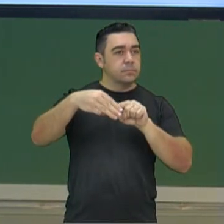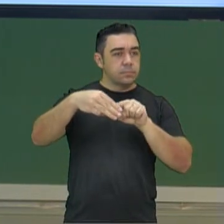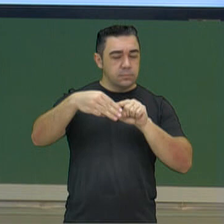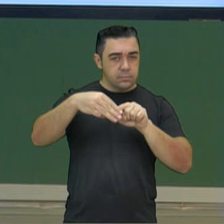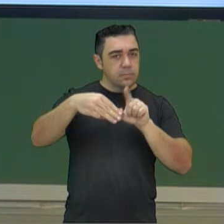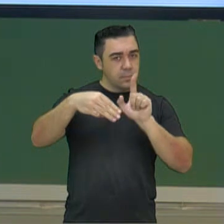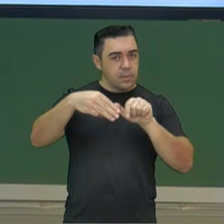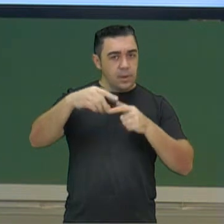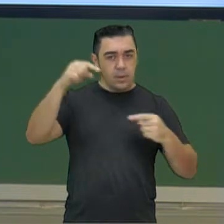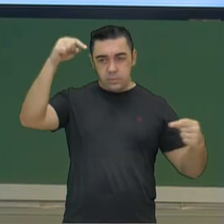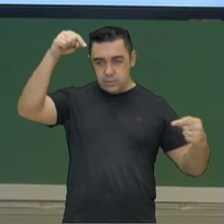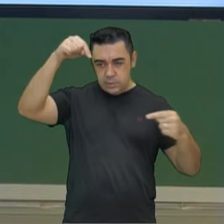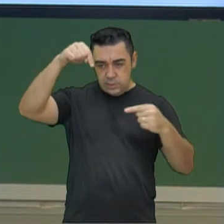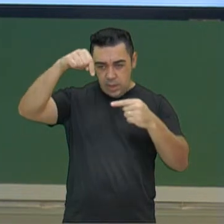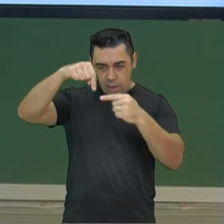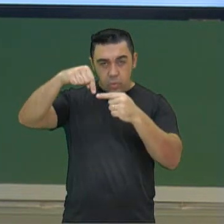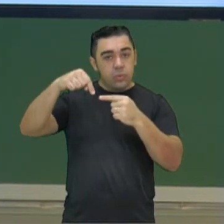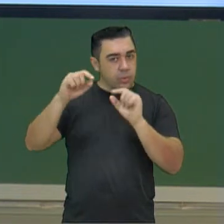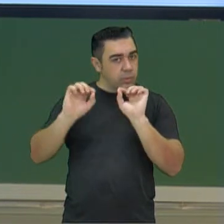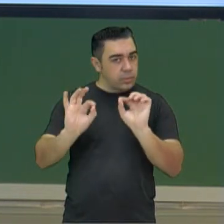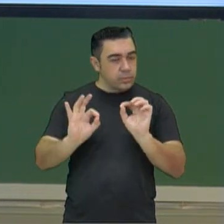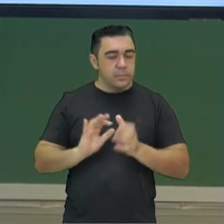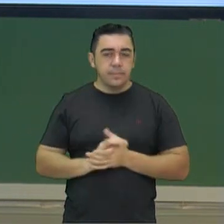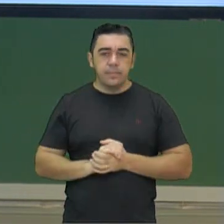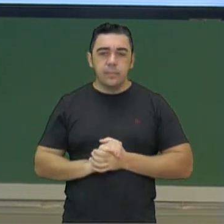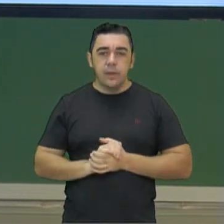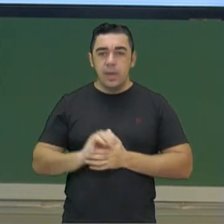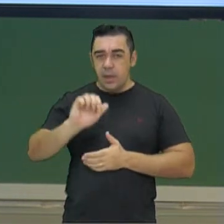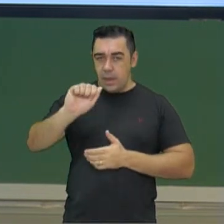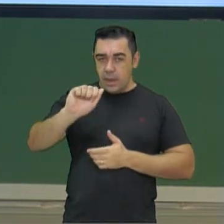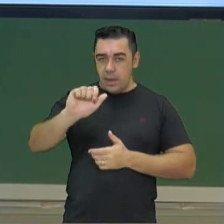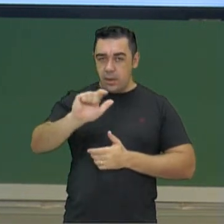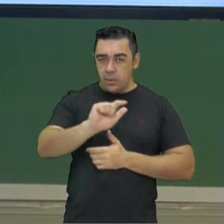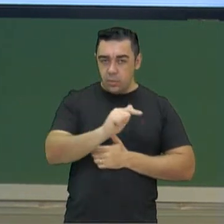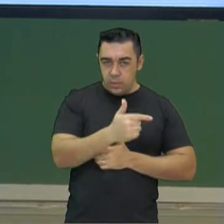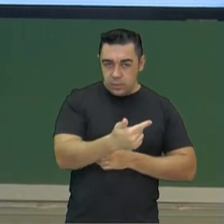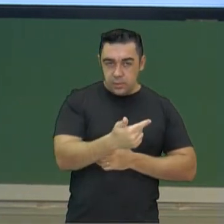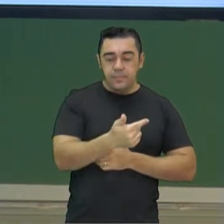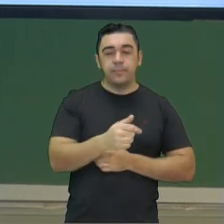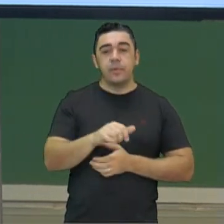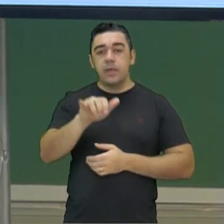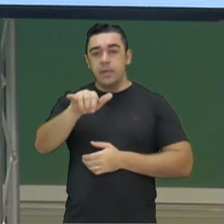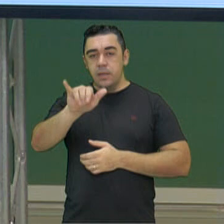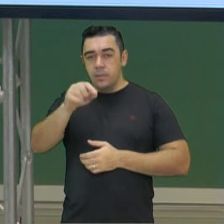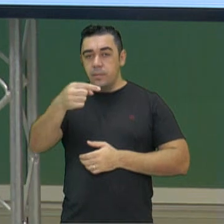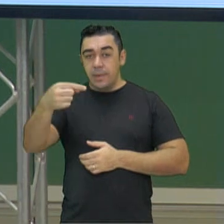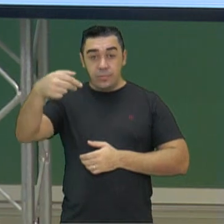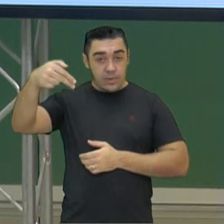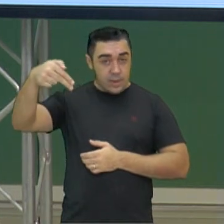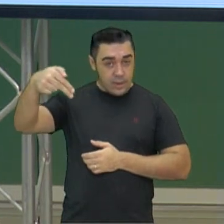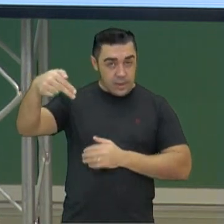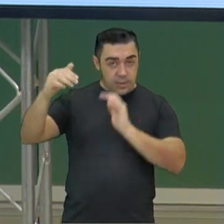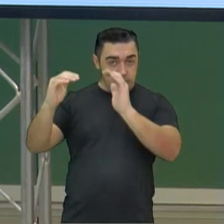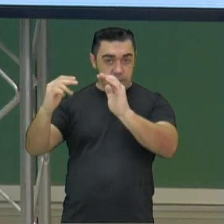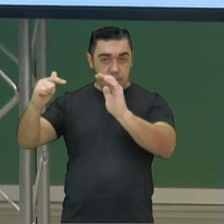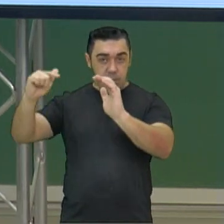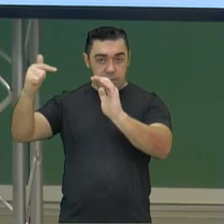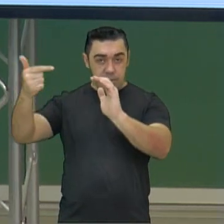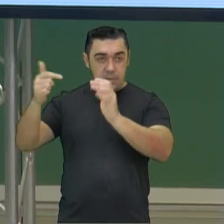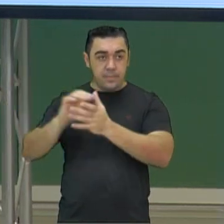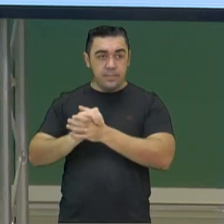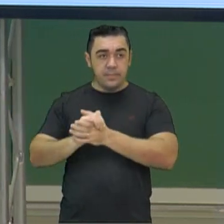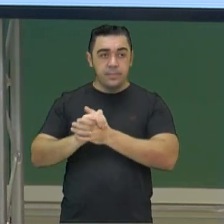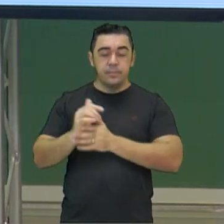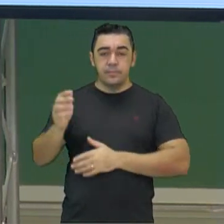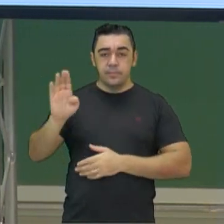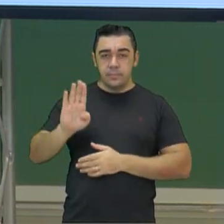do centro da elipse, a ao quadrado, y menos o n, que é o y do centro, b